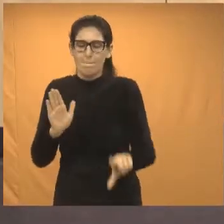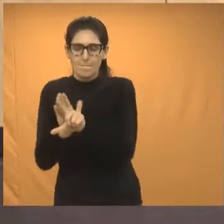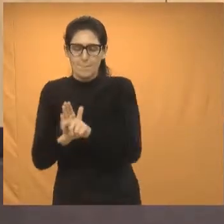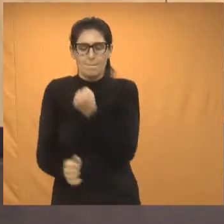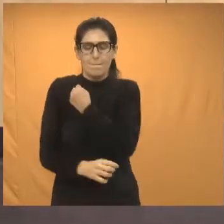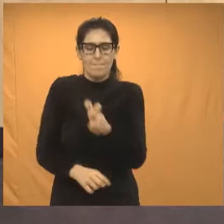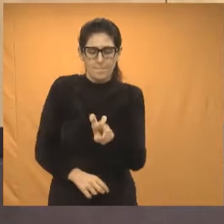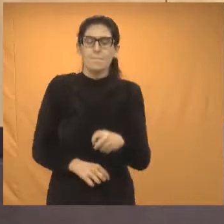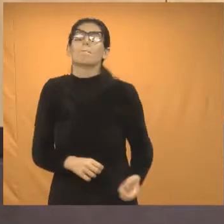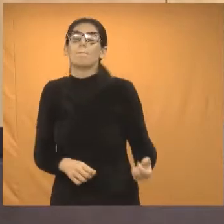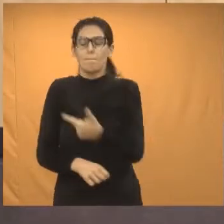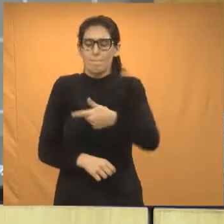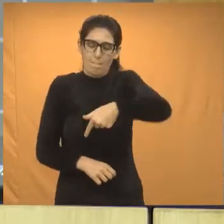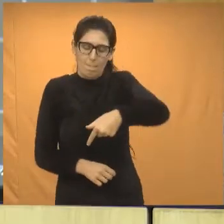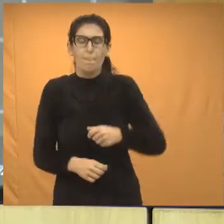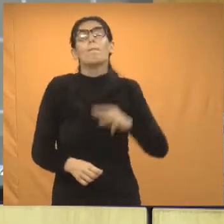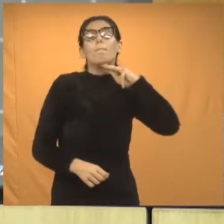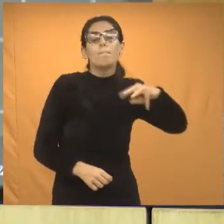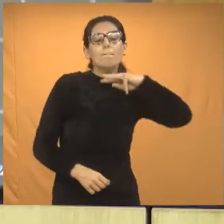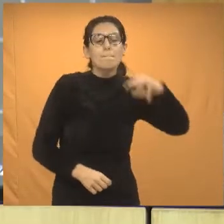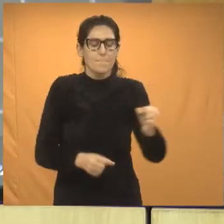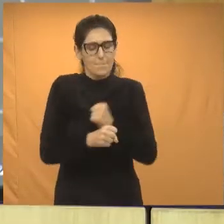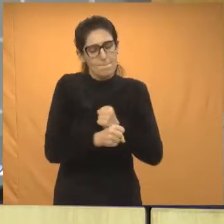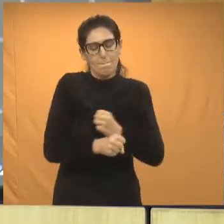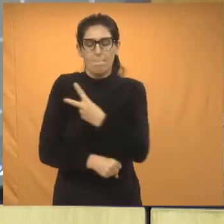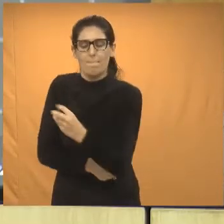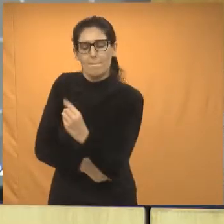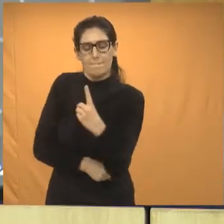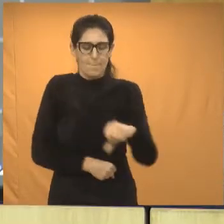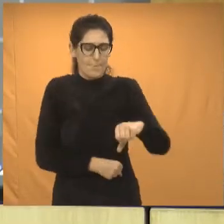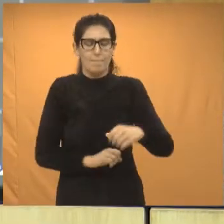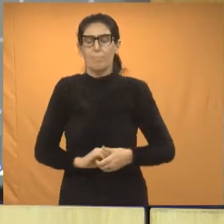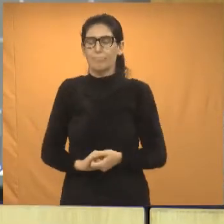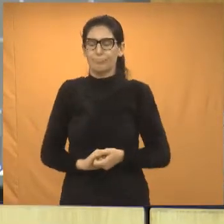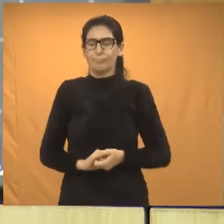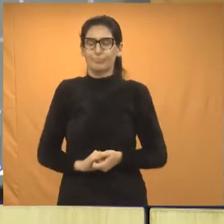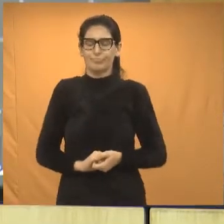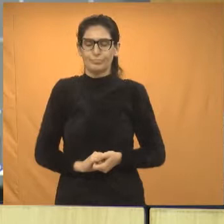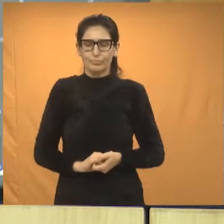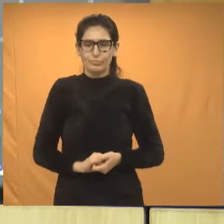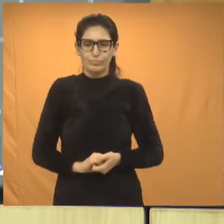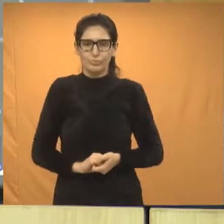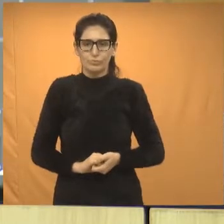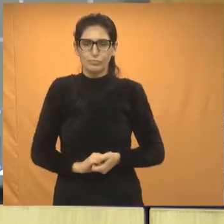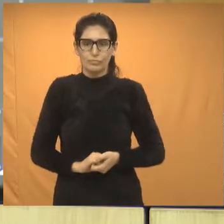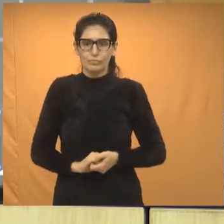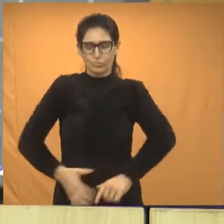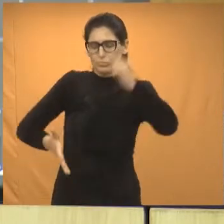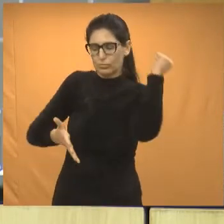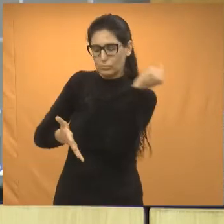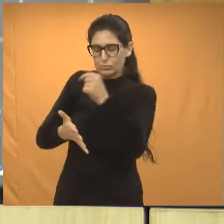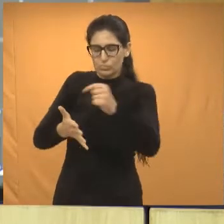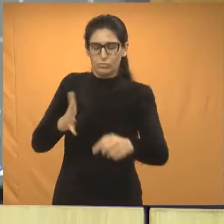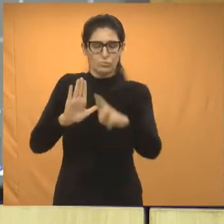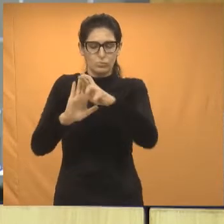de 27 de março de 2019 passa a ter a seguinte redação.